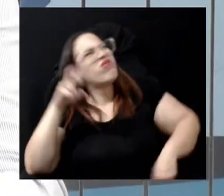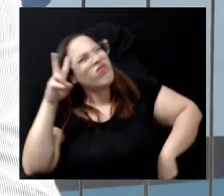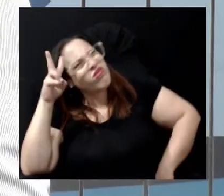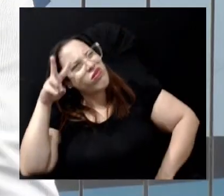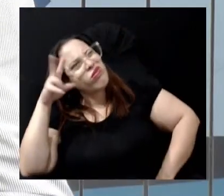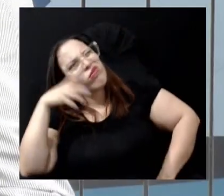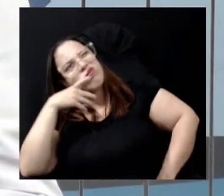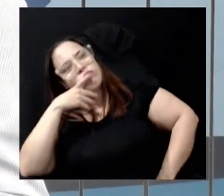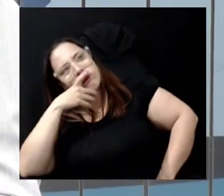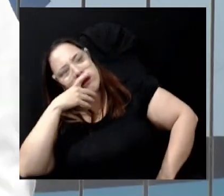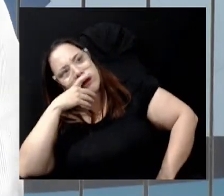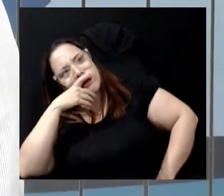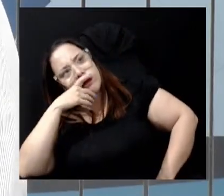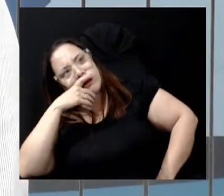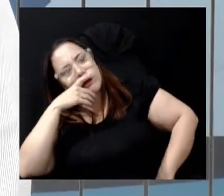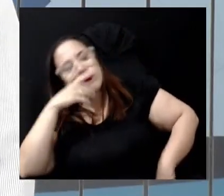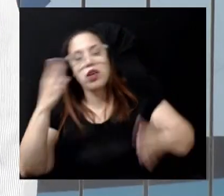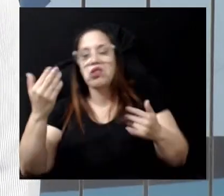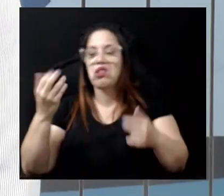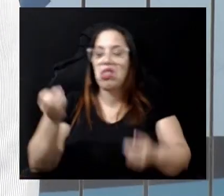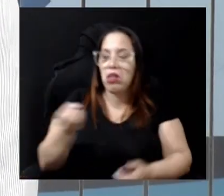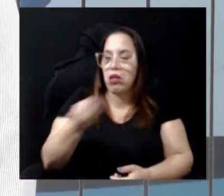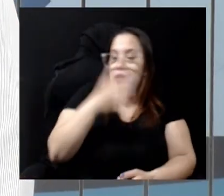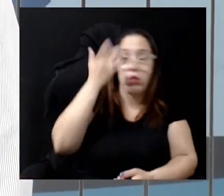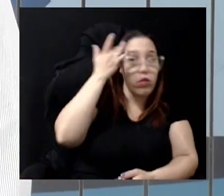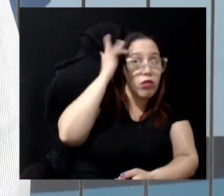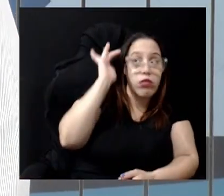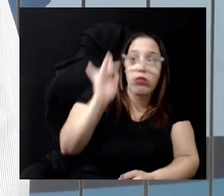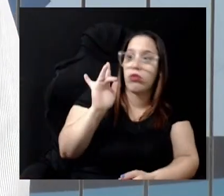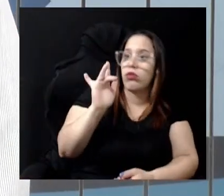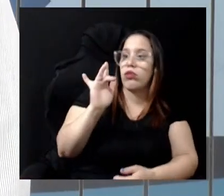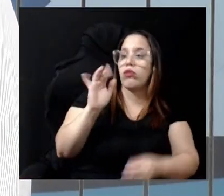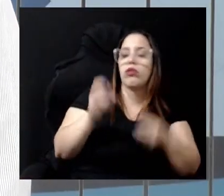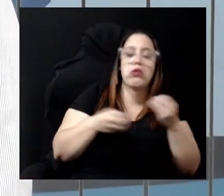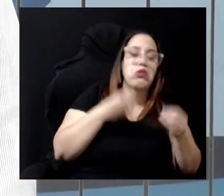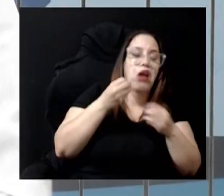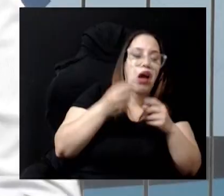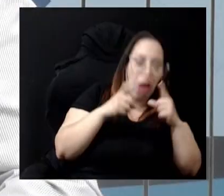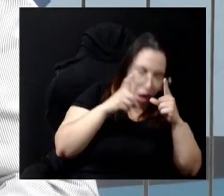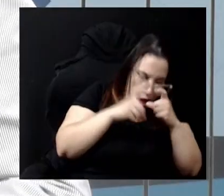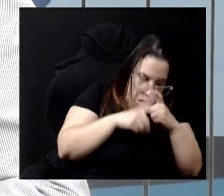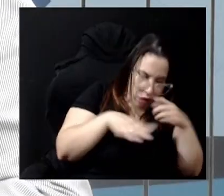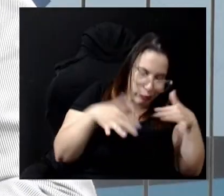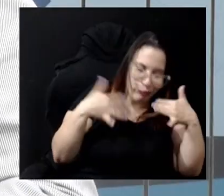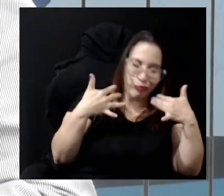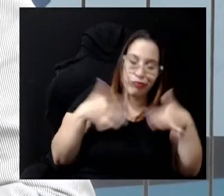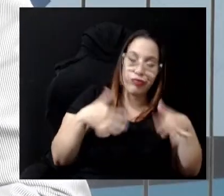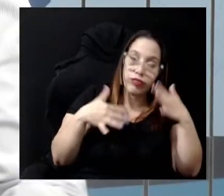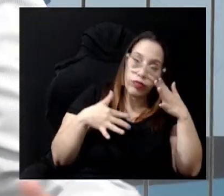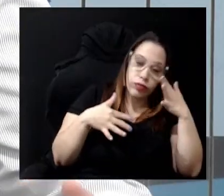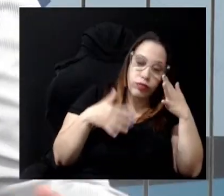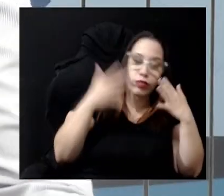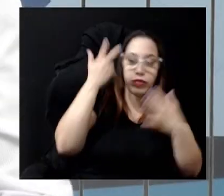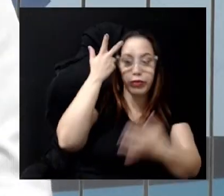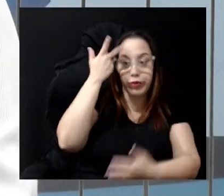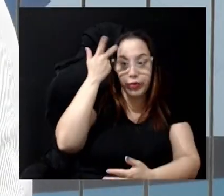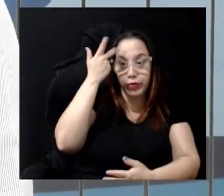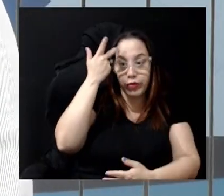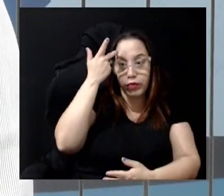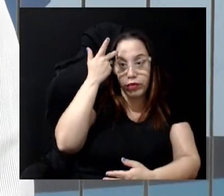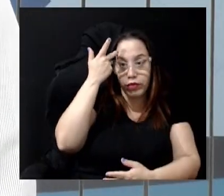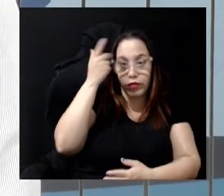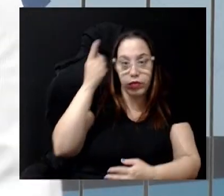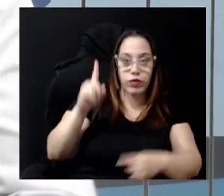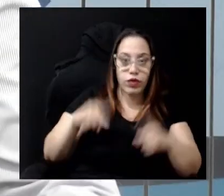as gerações novas não sabem como é, e aí cria uma grande dificuldade, né? É muito comum hoje que as pessoas tenham diversas televisões nas